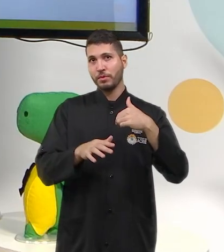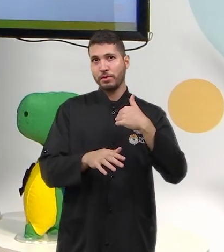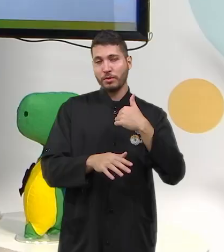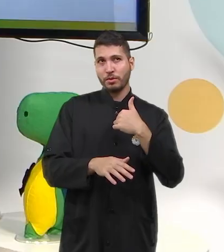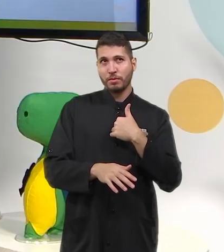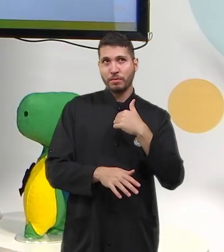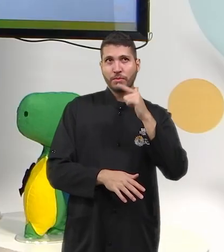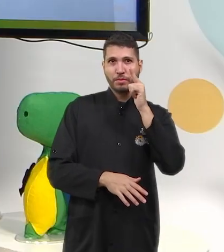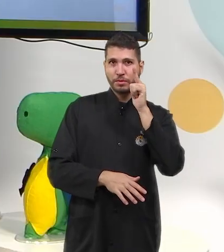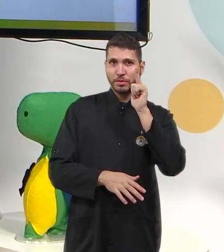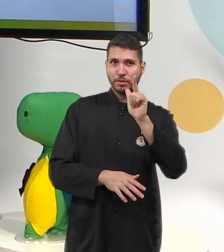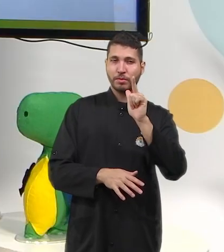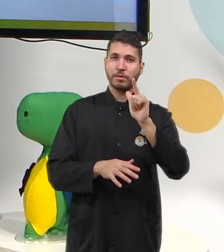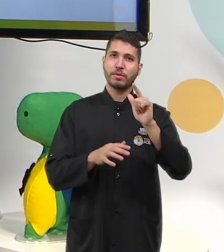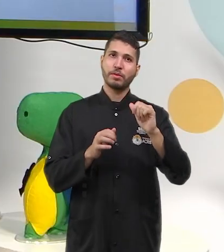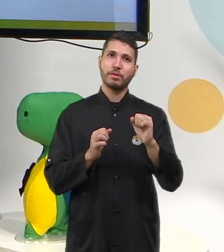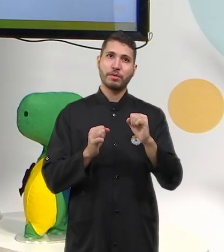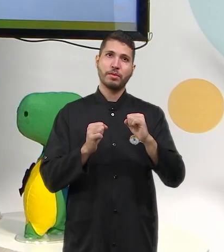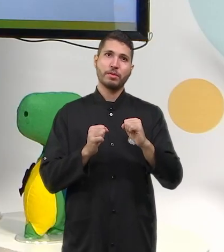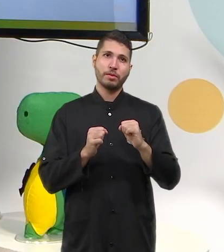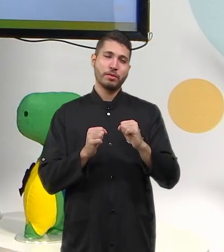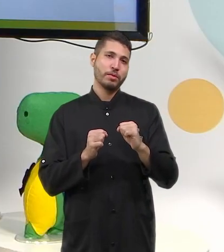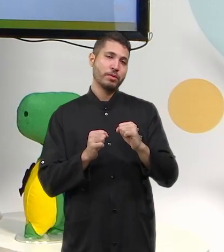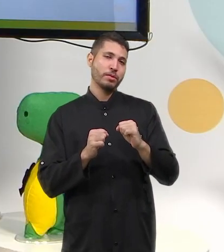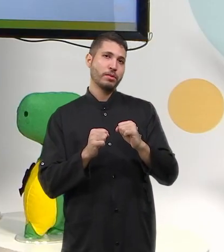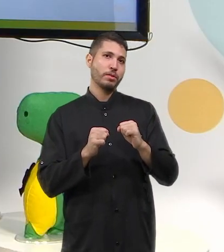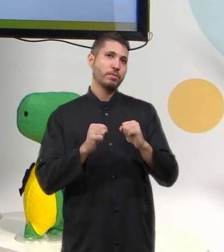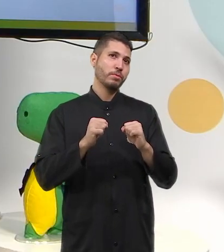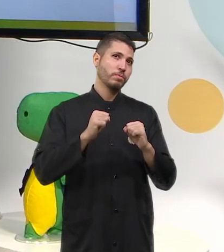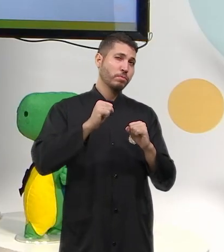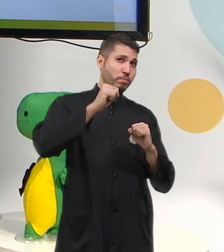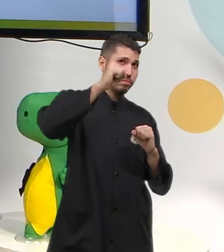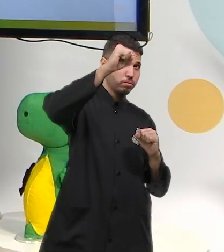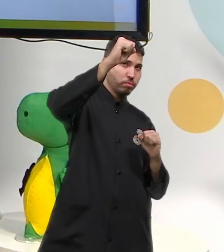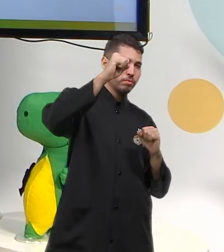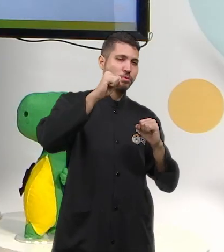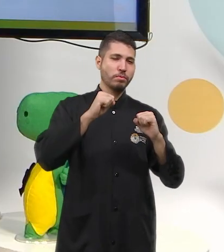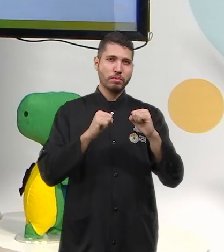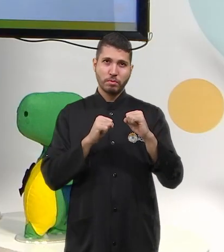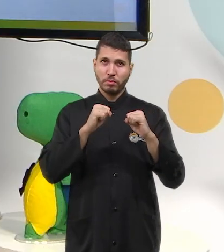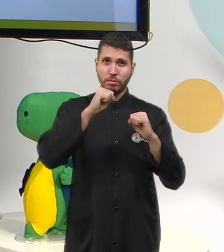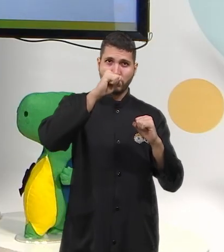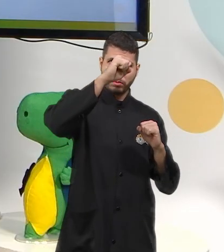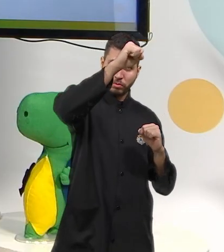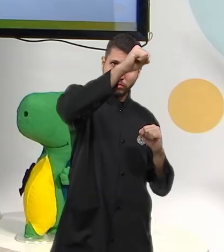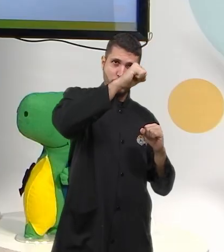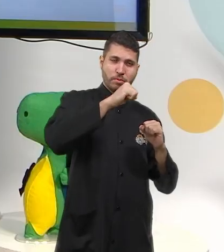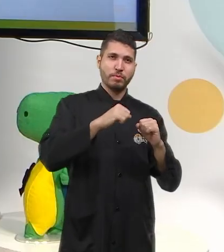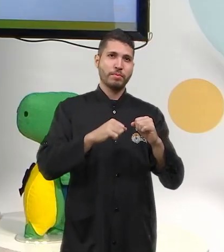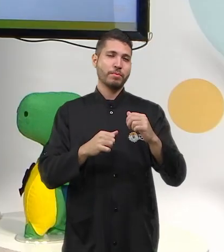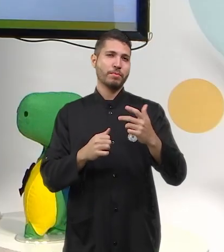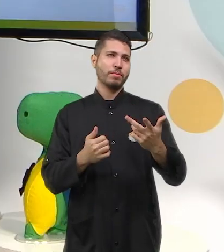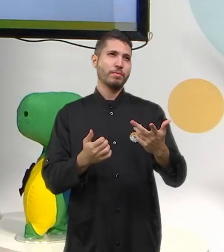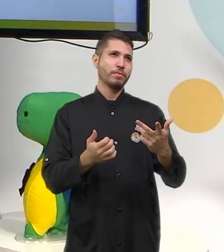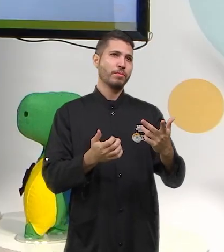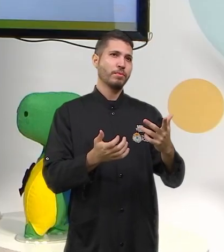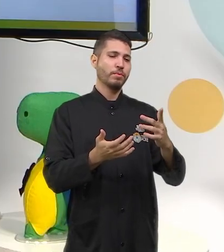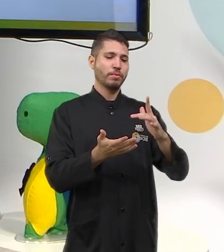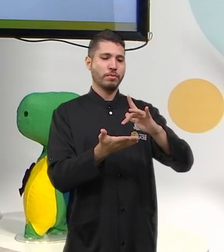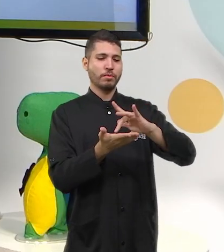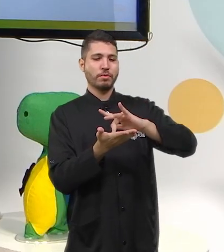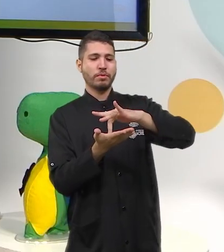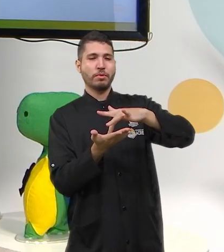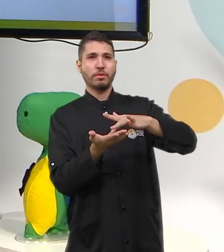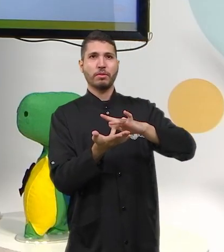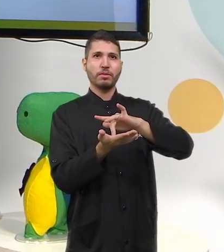a amplitude do movimento e a flexibilidade dele, ok? Uma bailarina que faz um salto, ela faz o salto